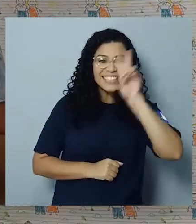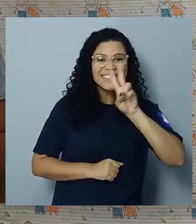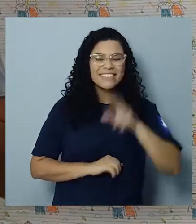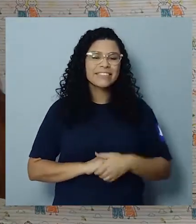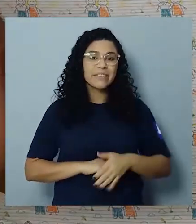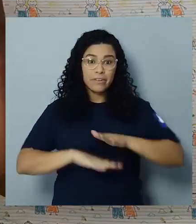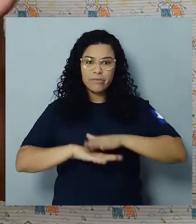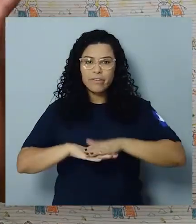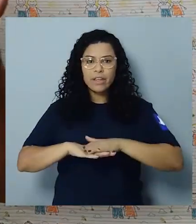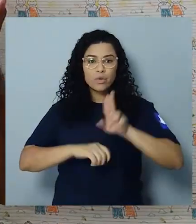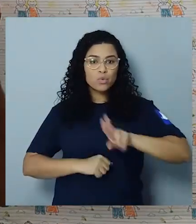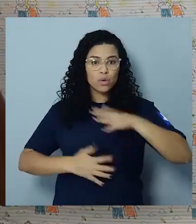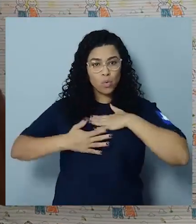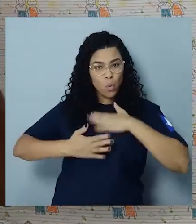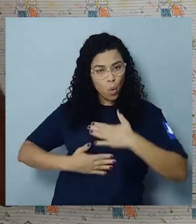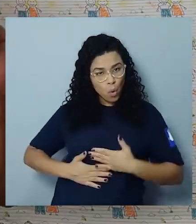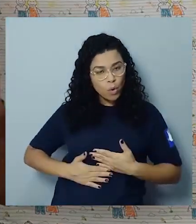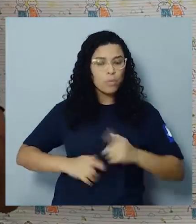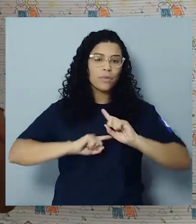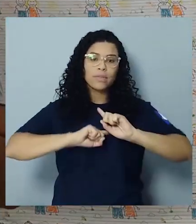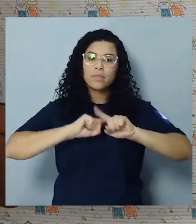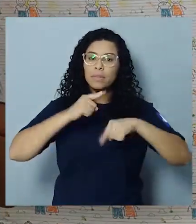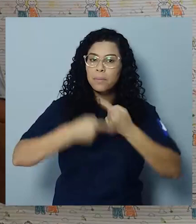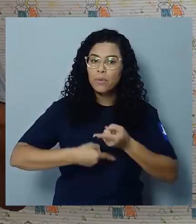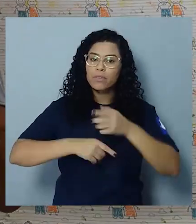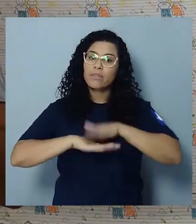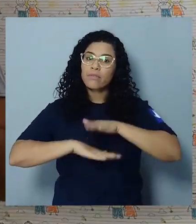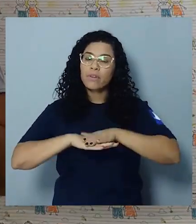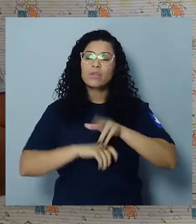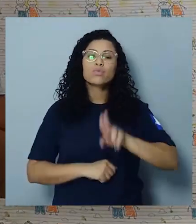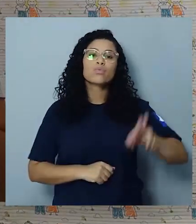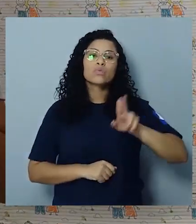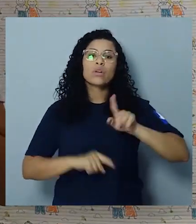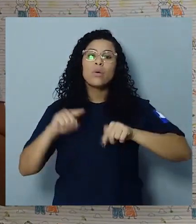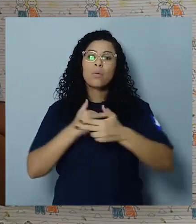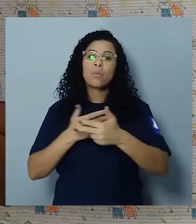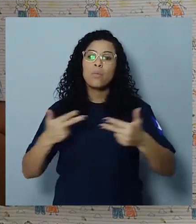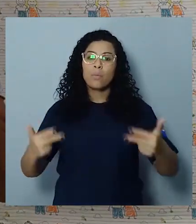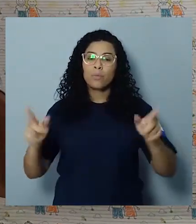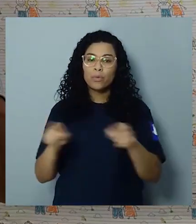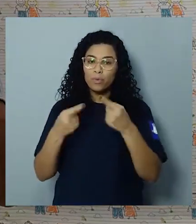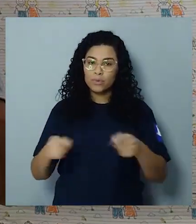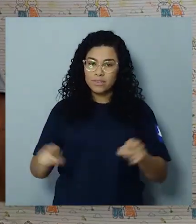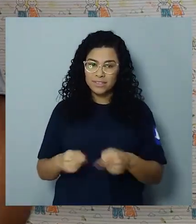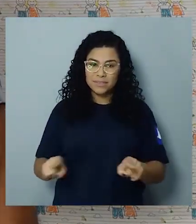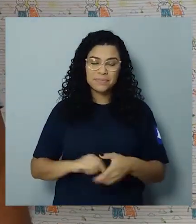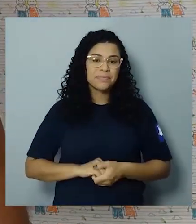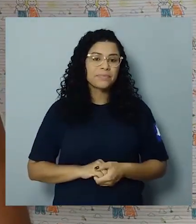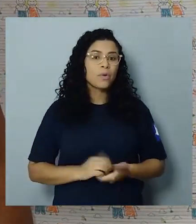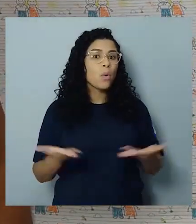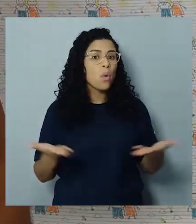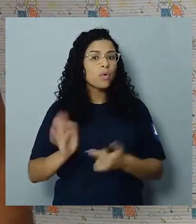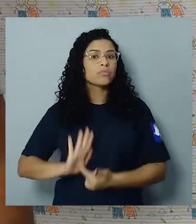Felipão que nós fizemos com a parte do corpo depois nós fizemos como instrumentos musical hoje